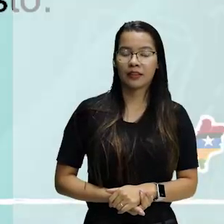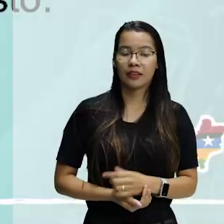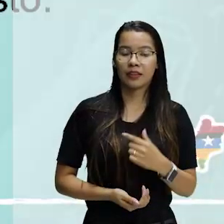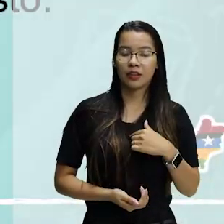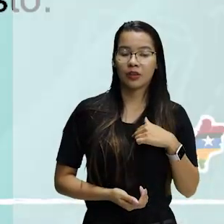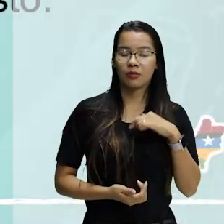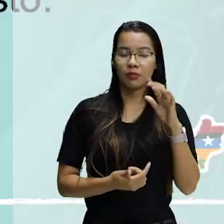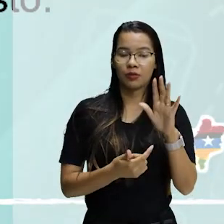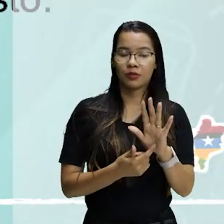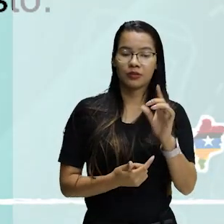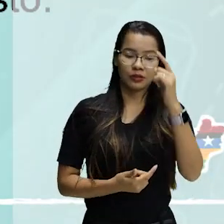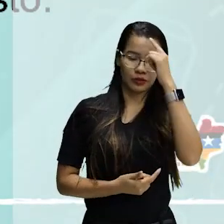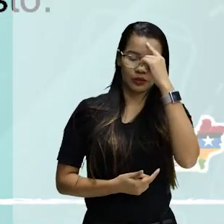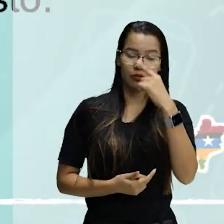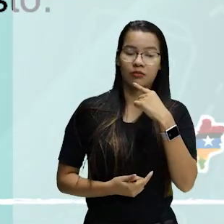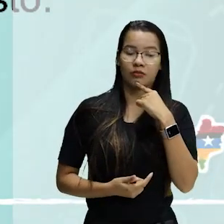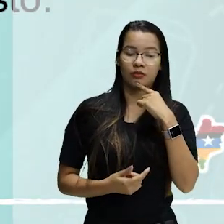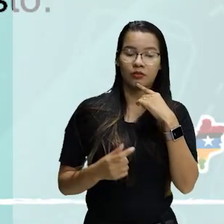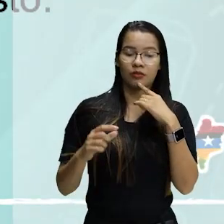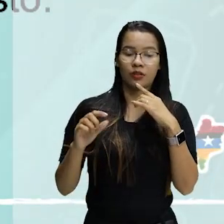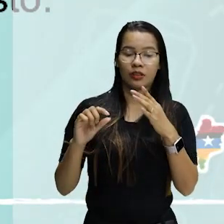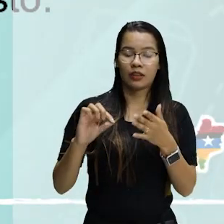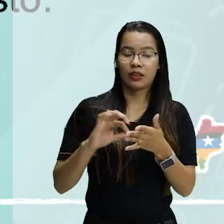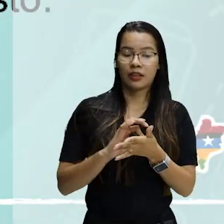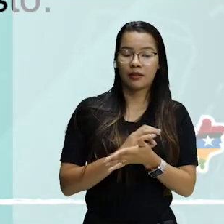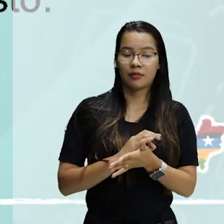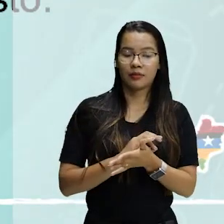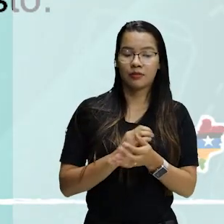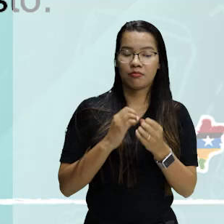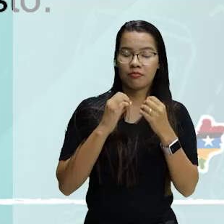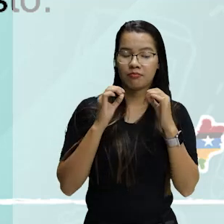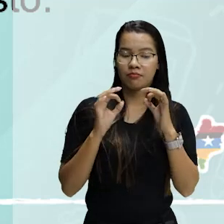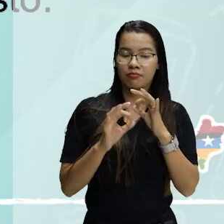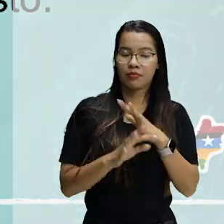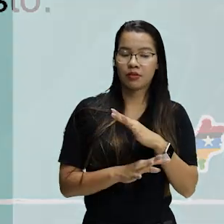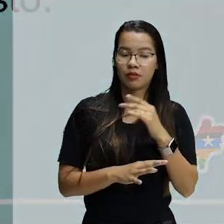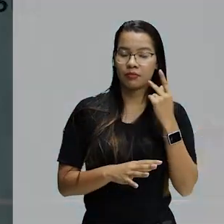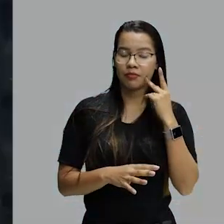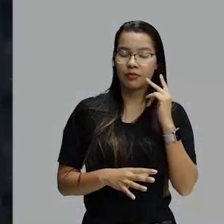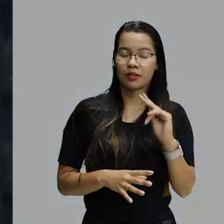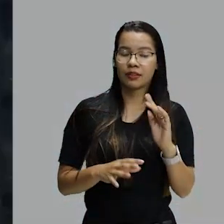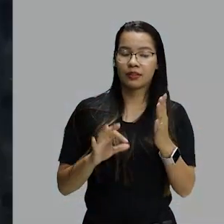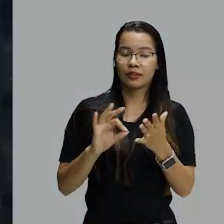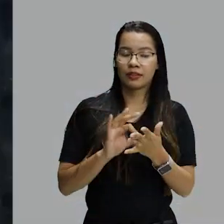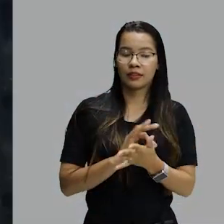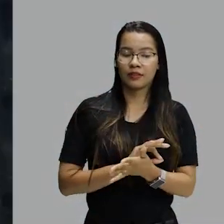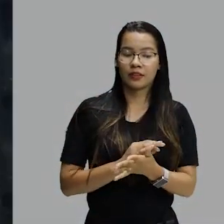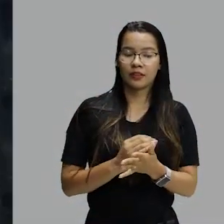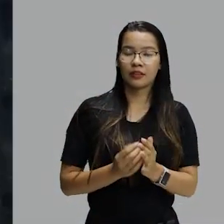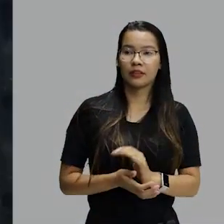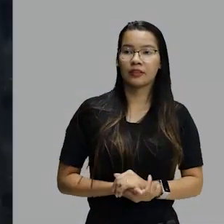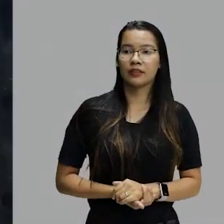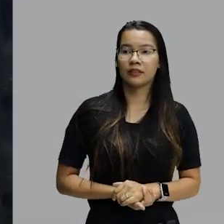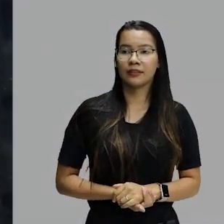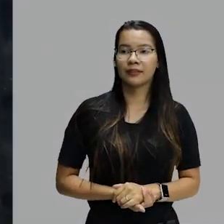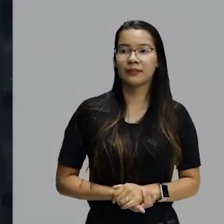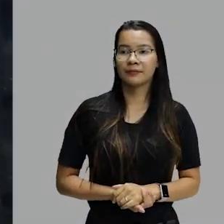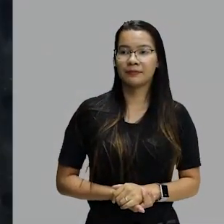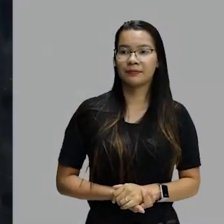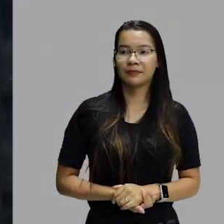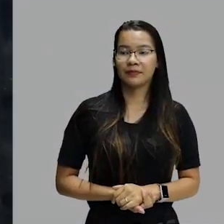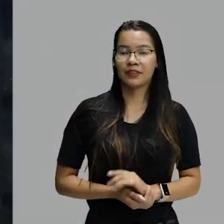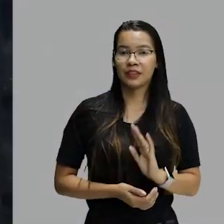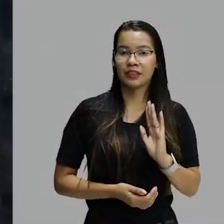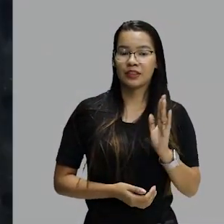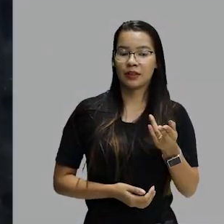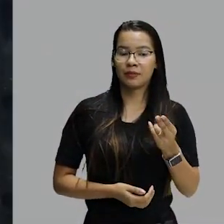Eu trouxe aí, olha, a figura aí, um lápis. O lápis está prontinho aí para escrever, né? Nossa mãozinha aí no lápis. Você